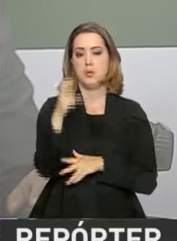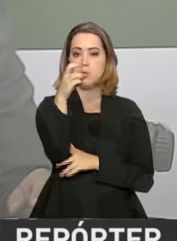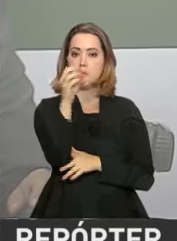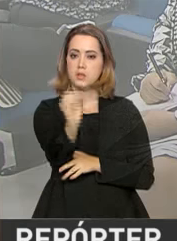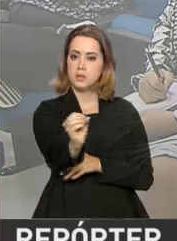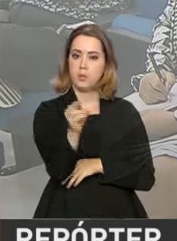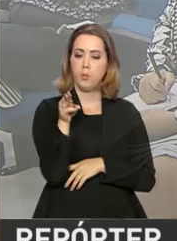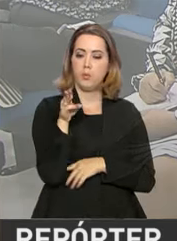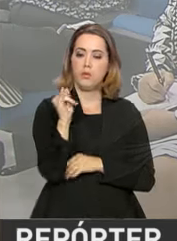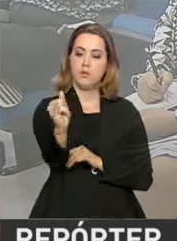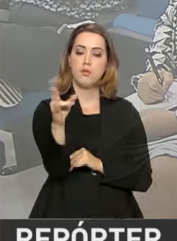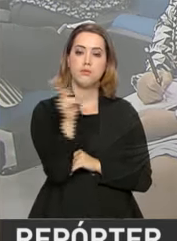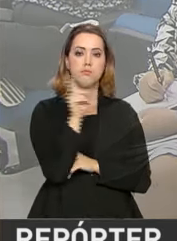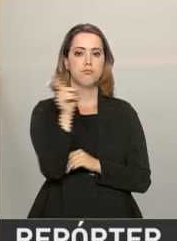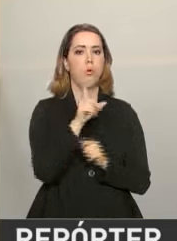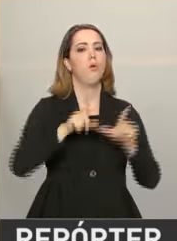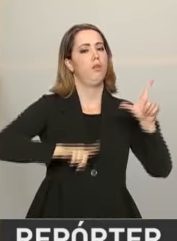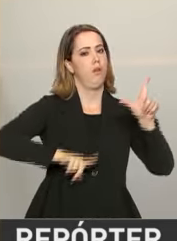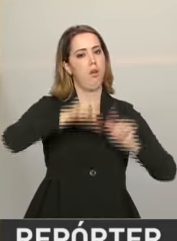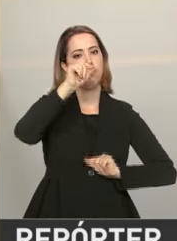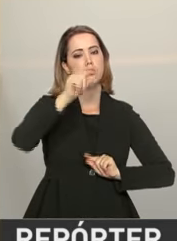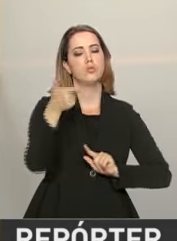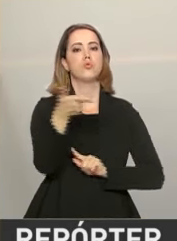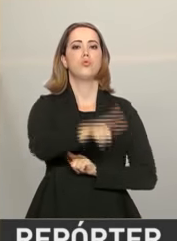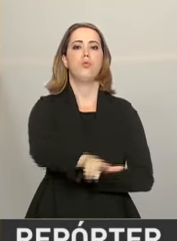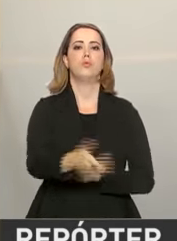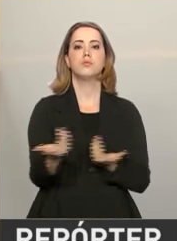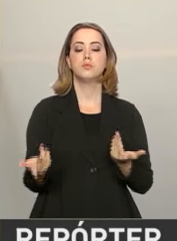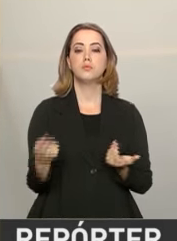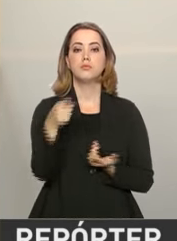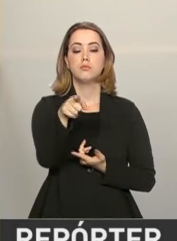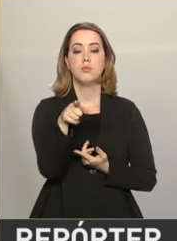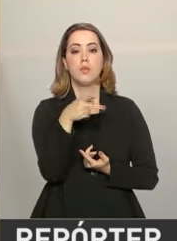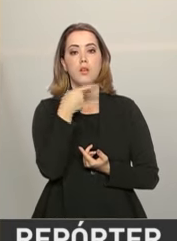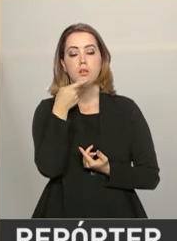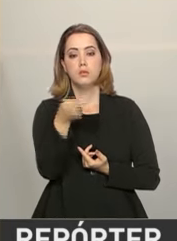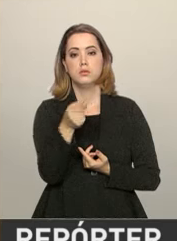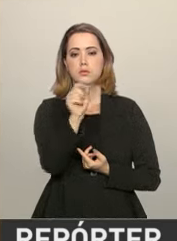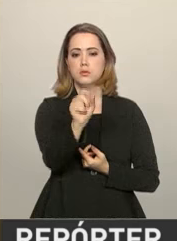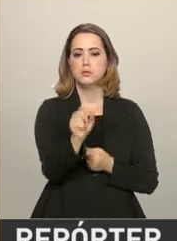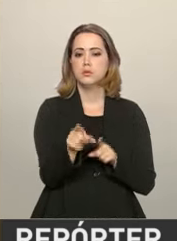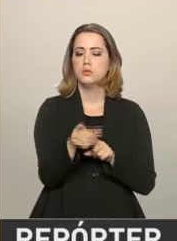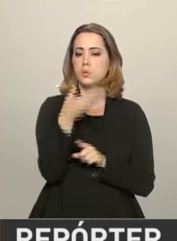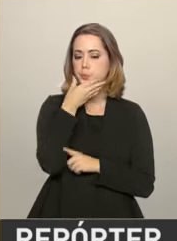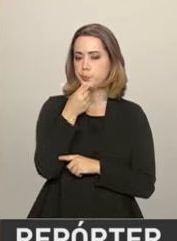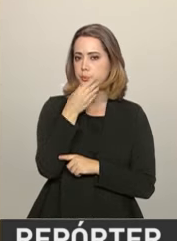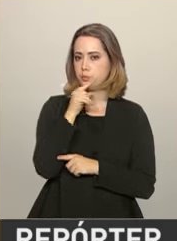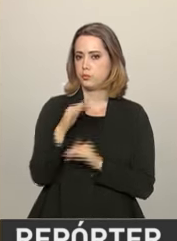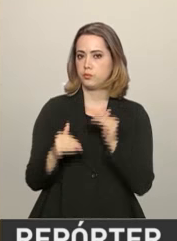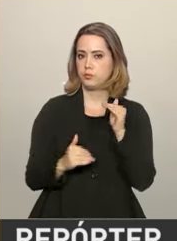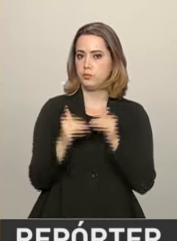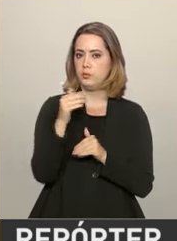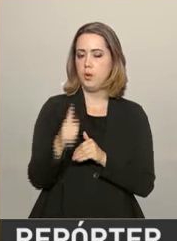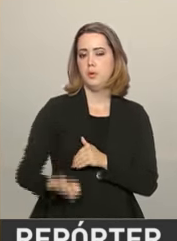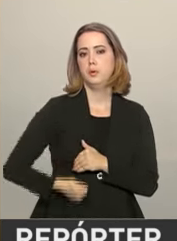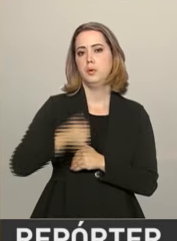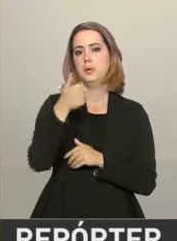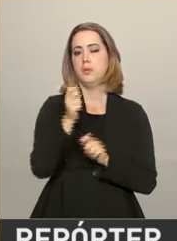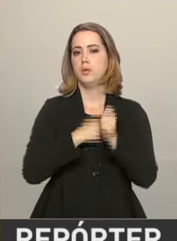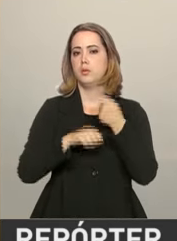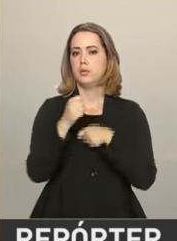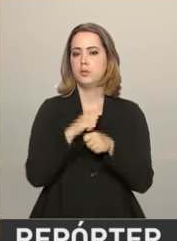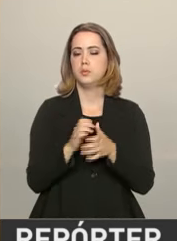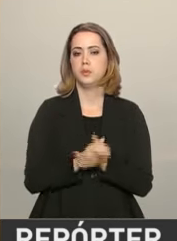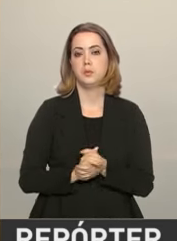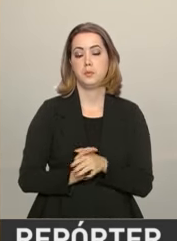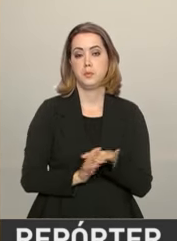de dólares, um recorde. Para este economista, o aumento das exportações contribui para aquecer a economia. O país pode